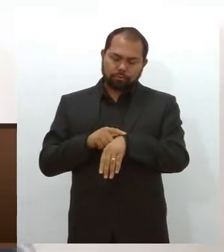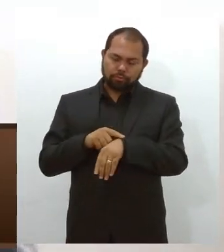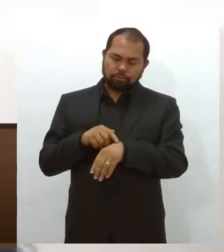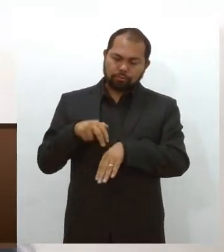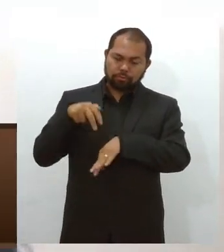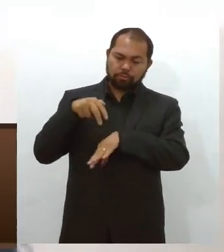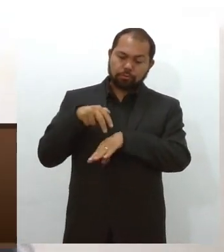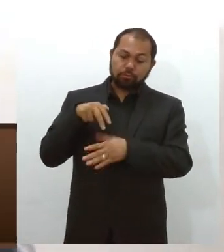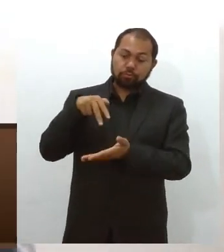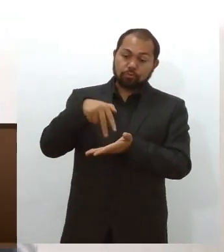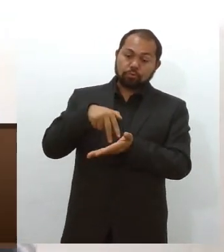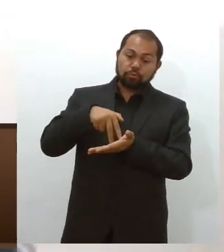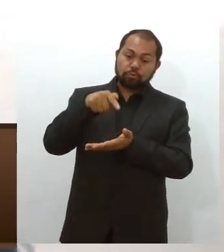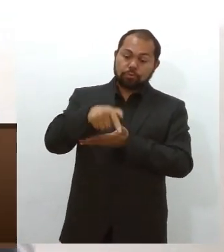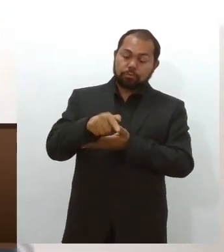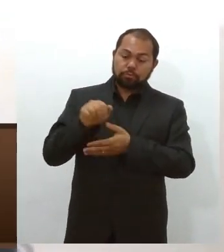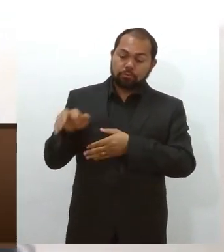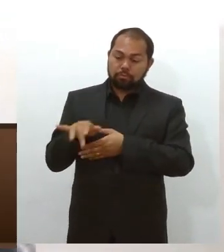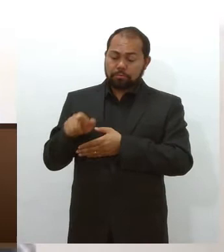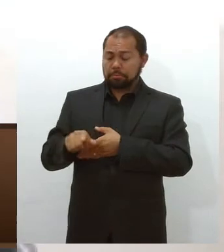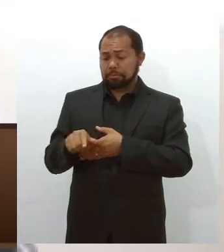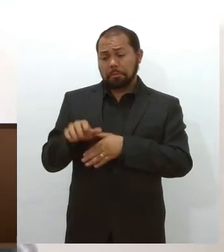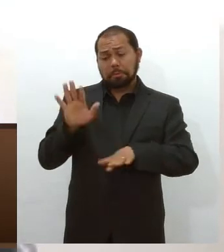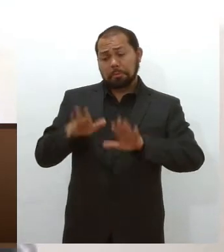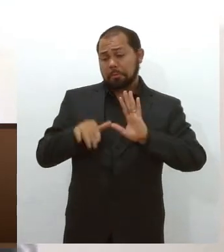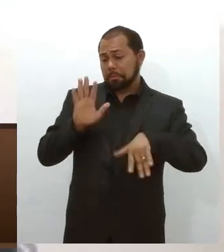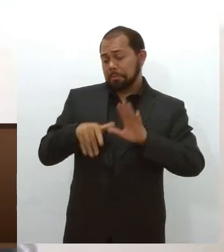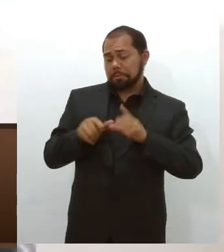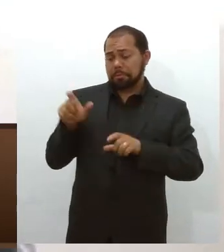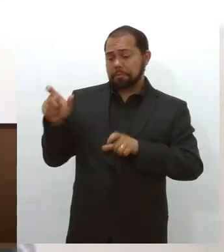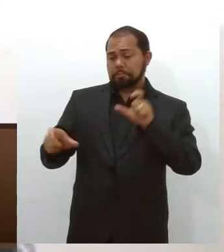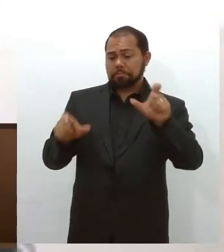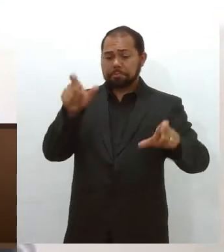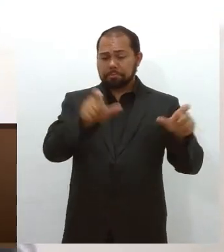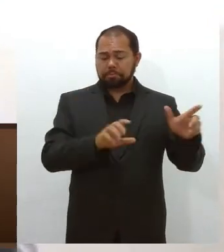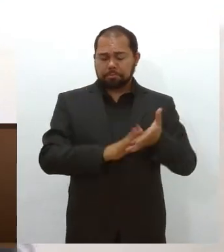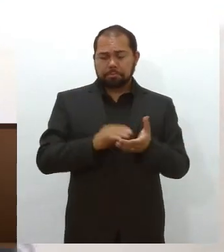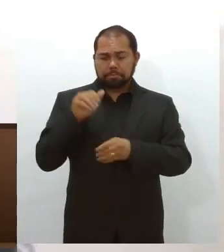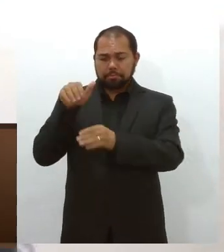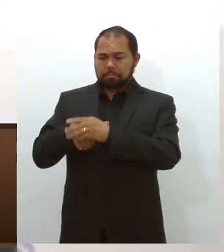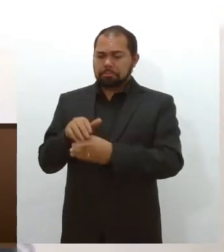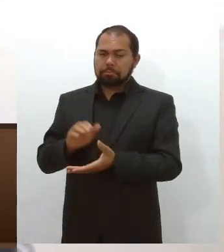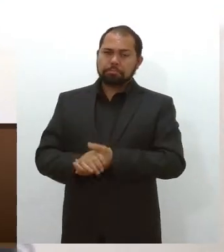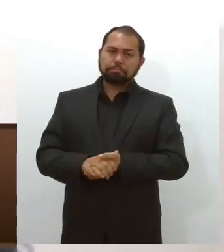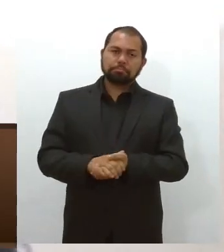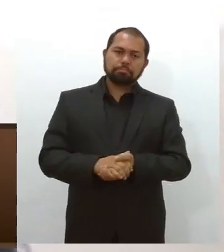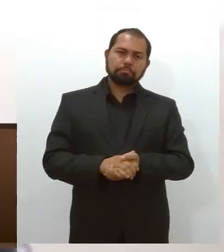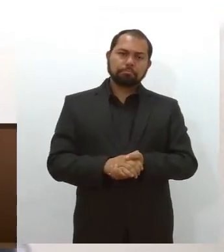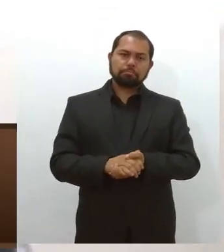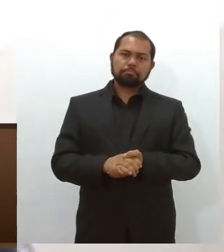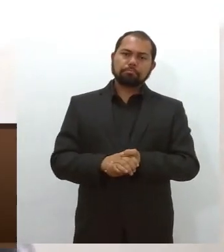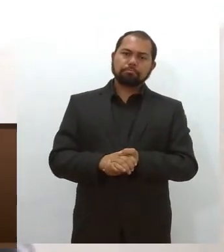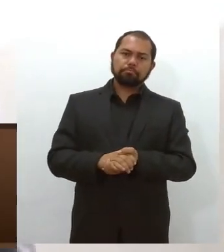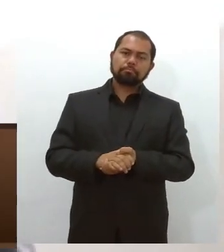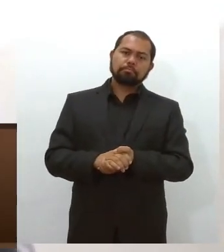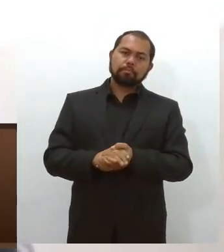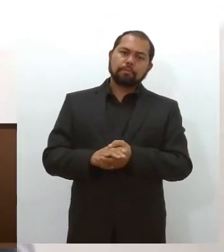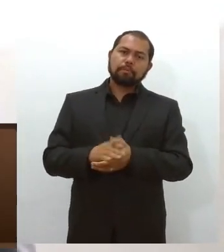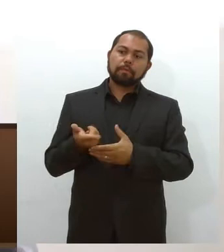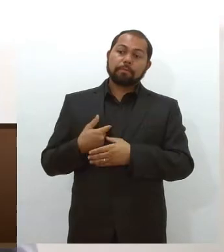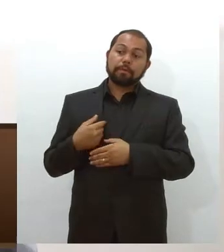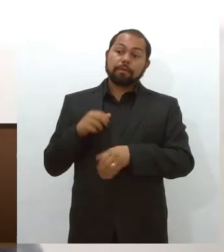votação, ela depende de cada eleitor. Então, para essa votação ser rápida,